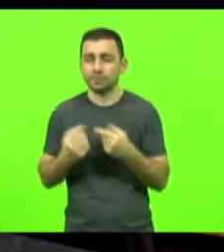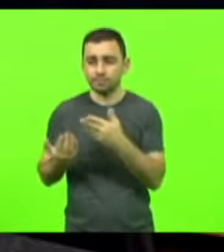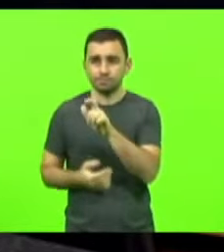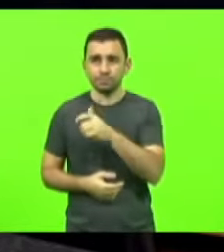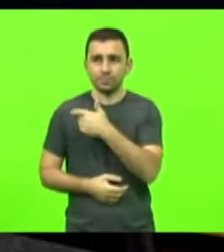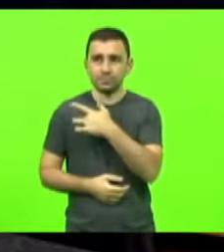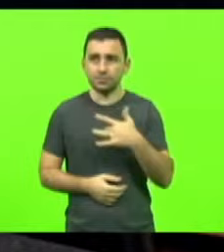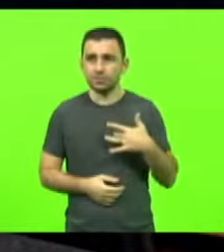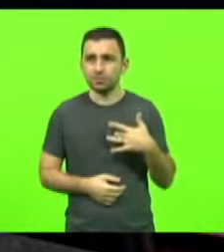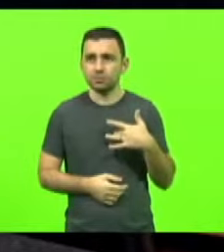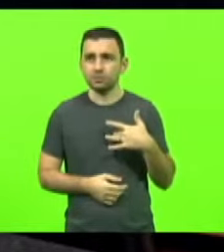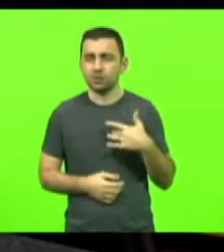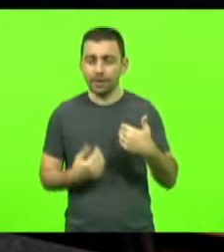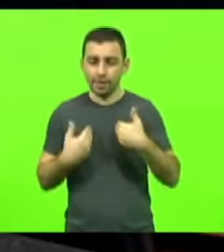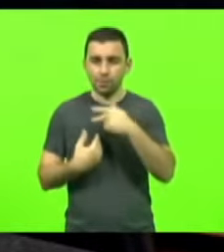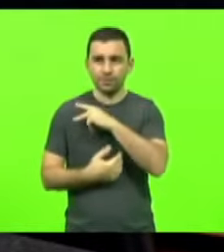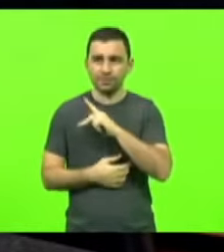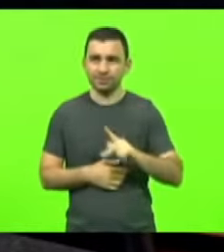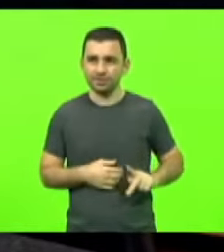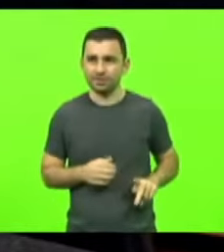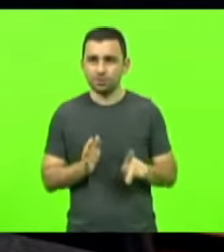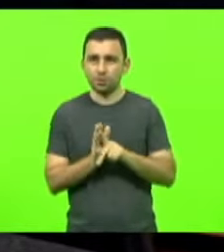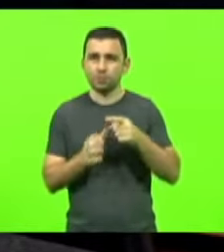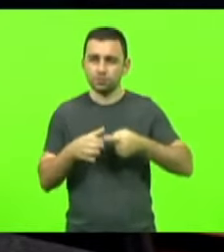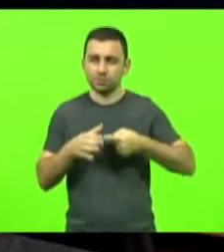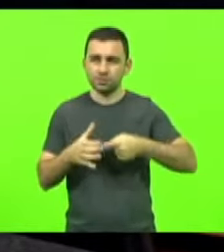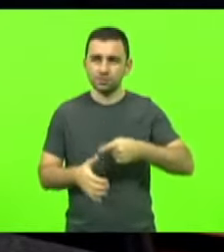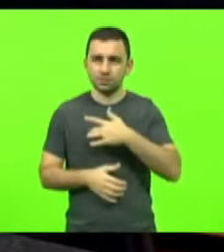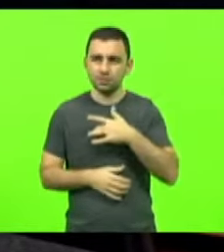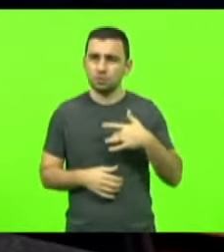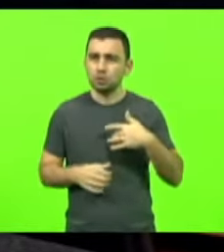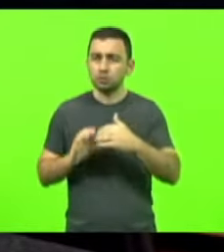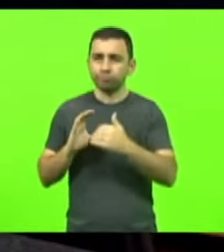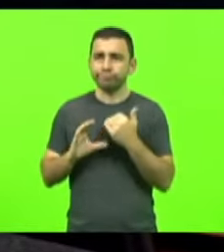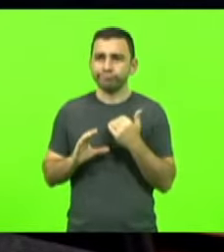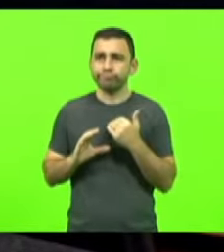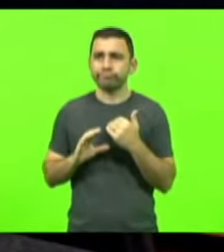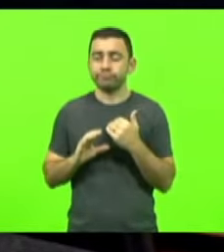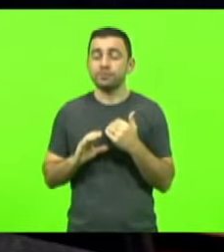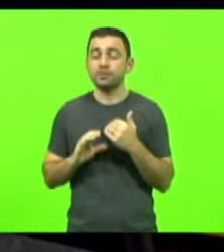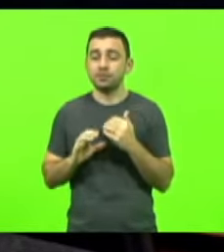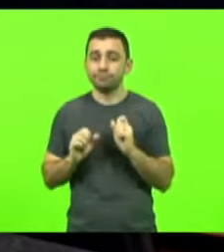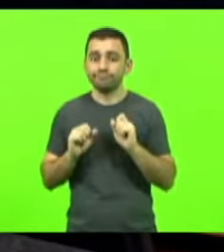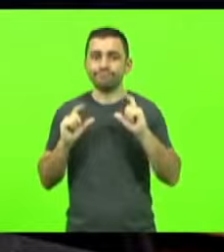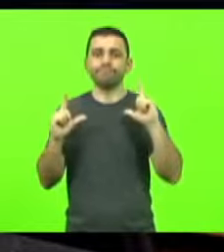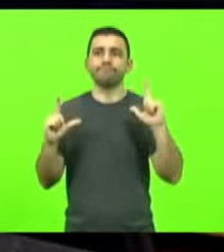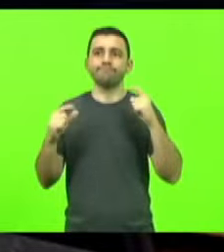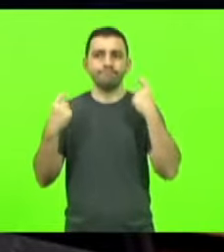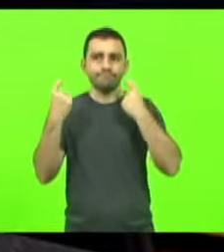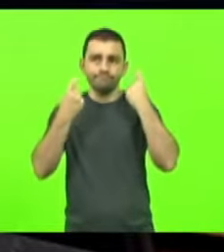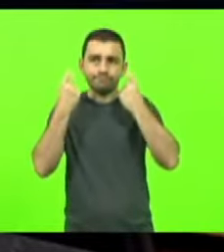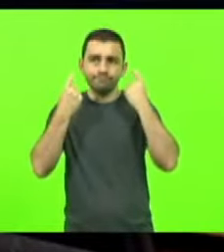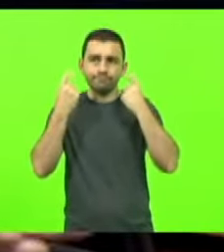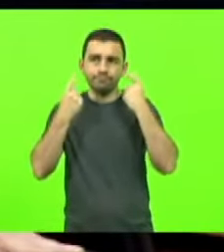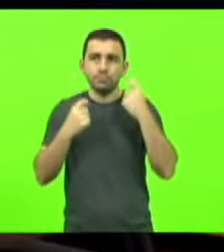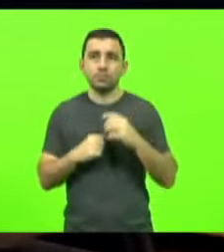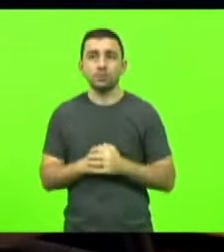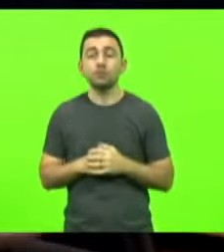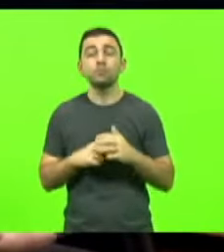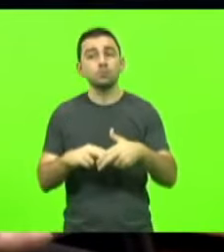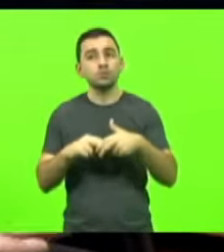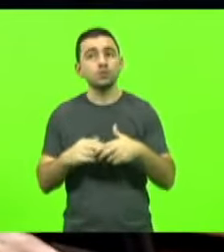recebi na condição de presidente da Comissão de Saúde, correspondência manifestando essa preocupação. Portanto, é